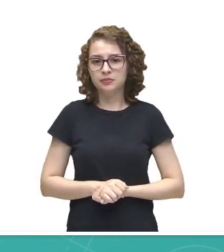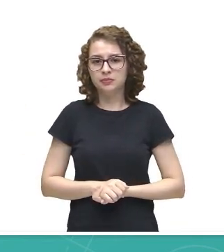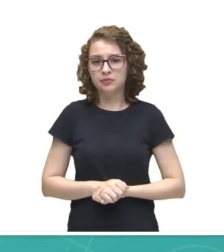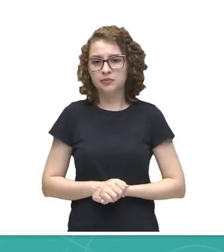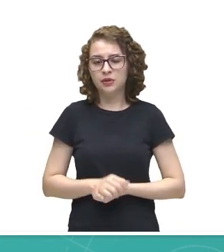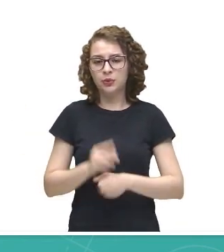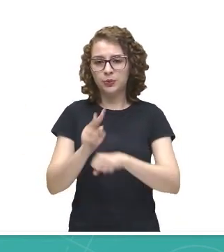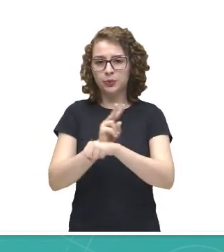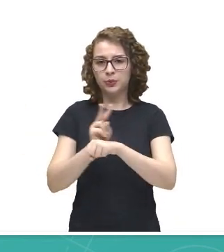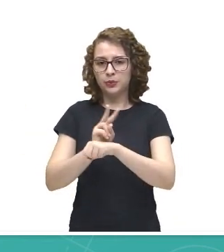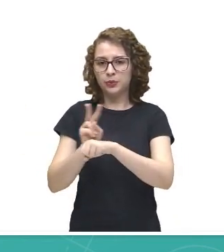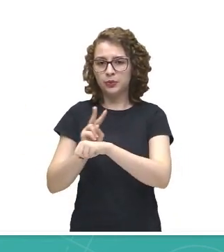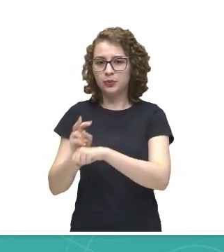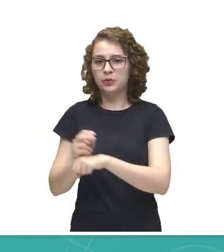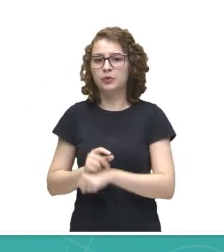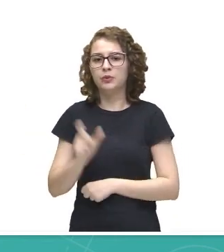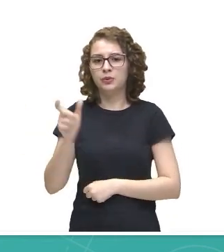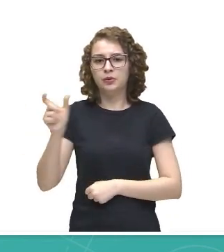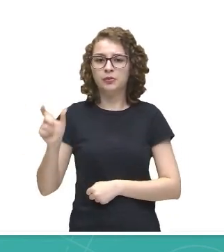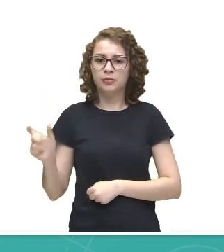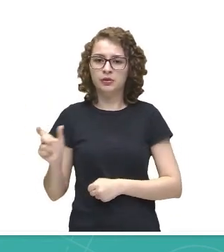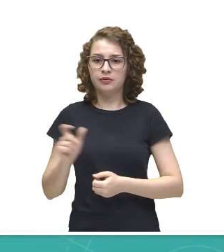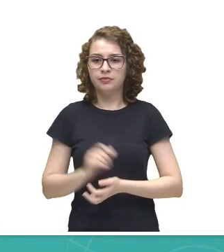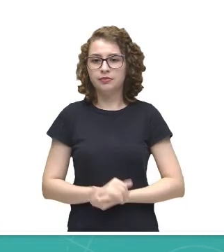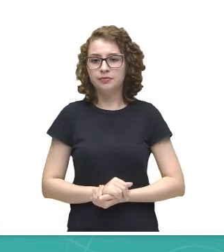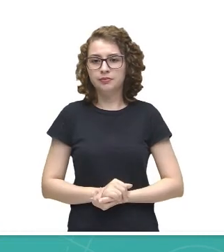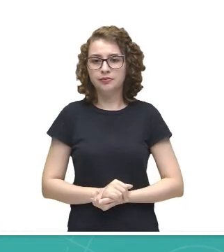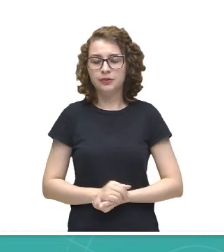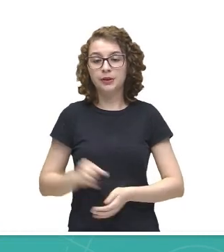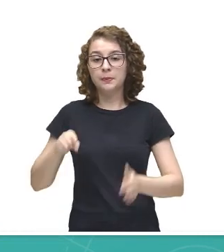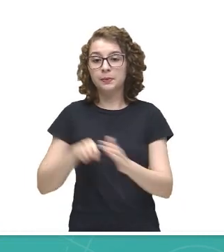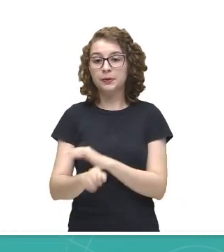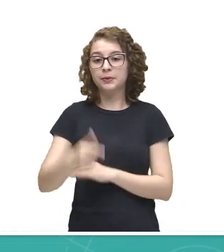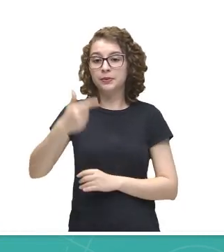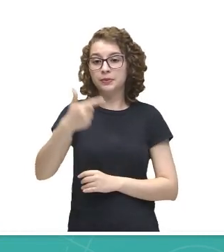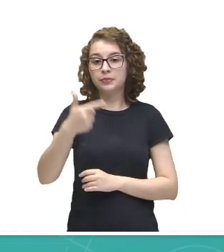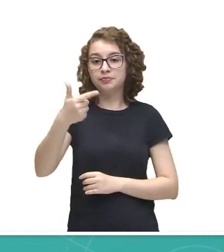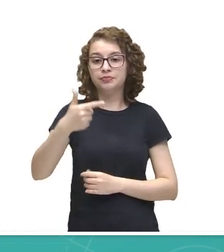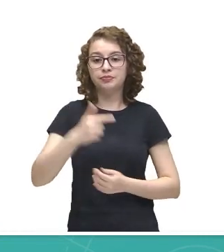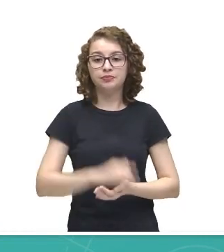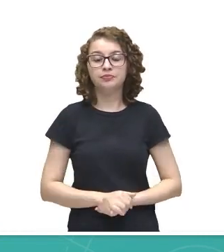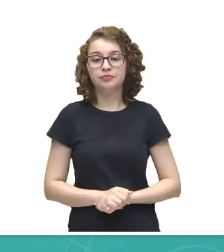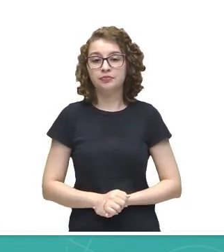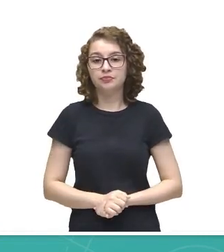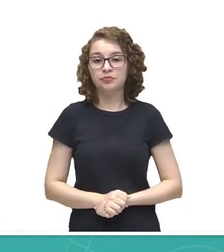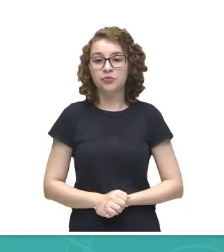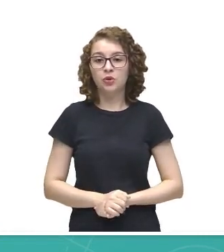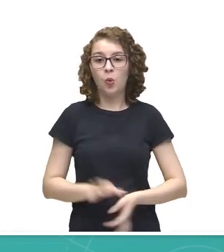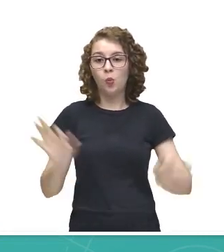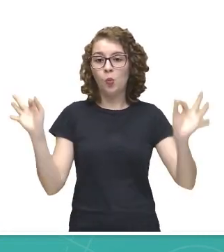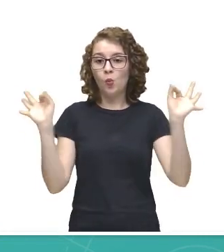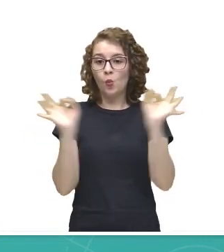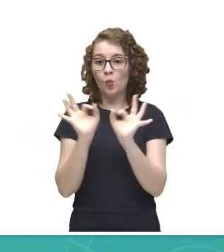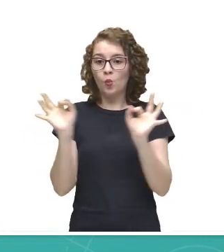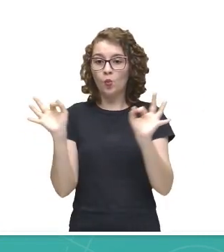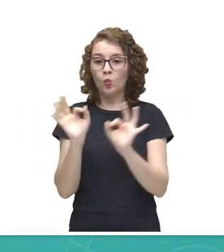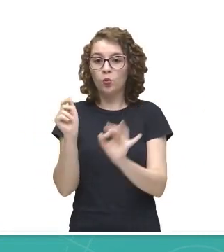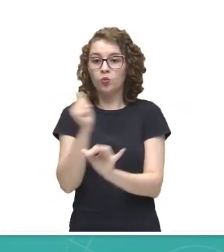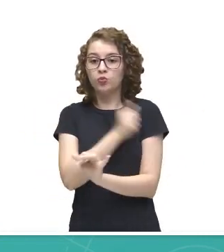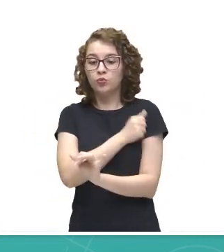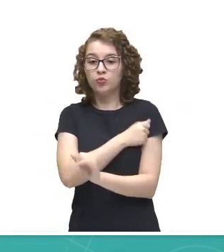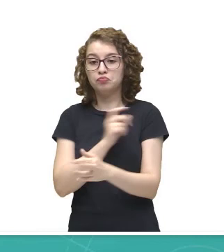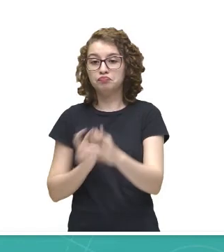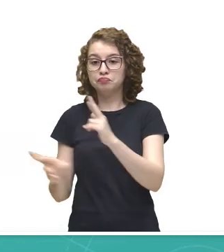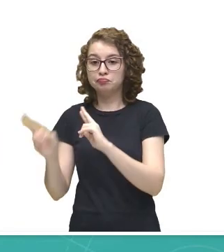nosso caça-palavras. Vamos lá, nossa segunda questão. Então, olha só, ninguém me respondeu a segunda questão